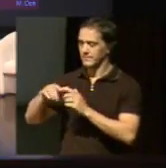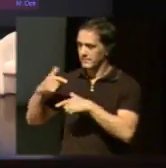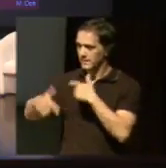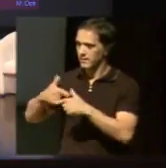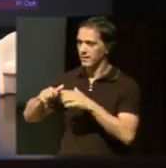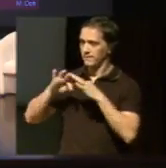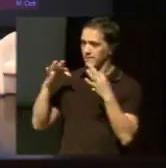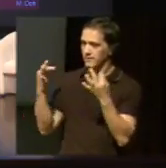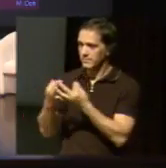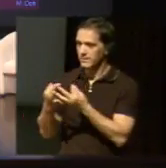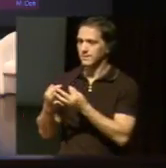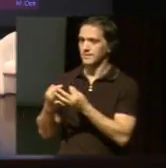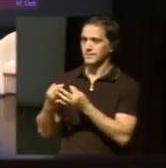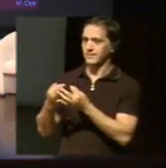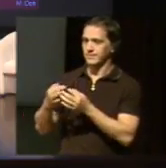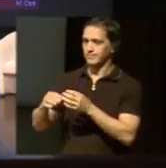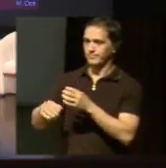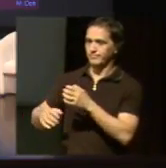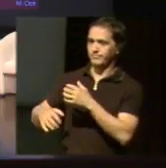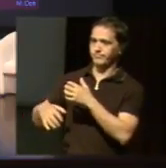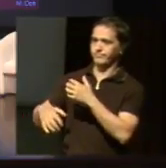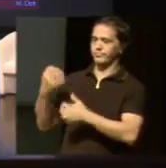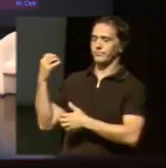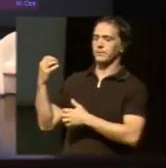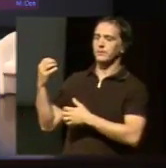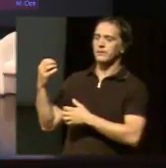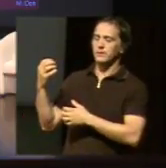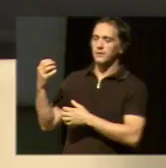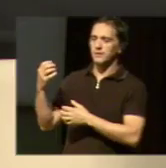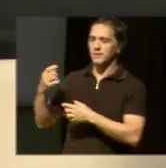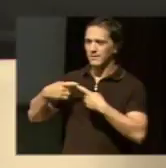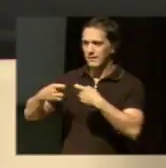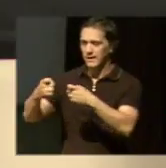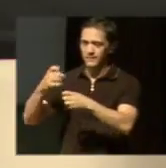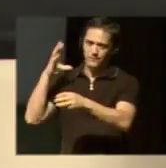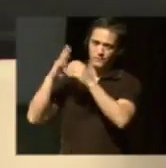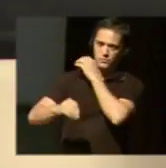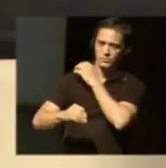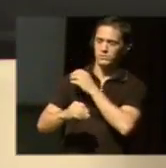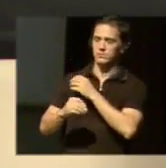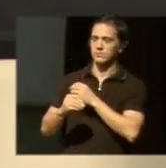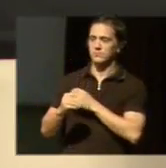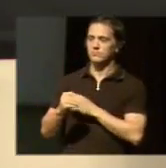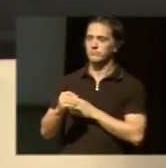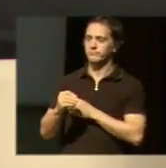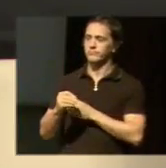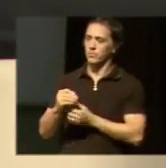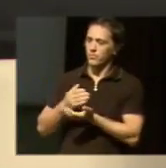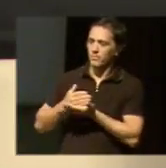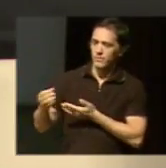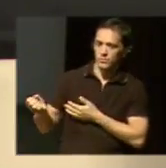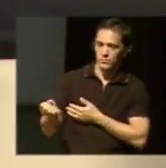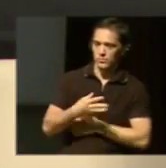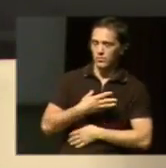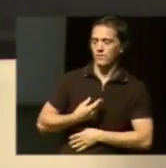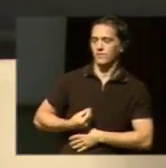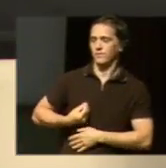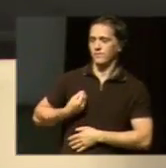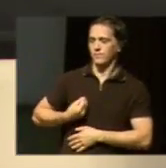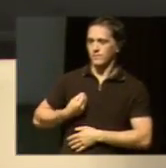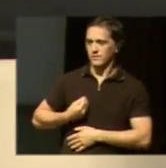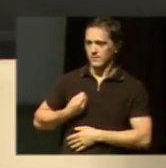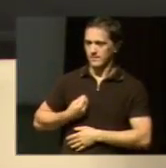família, e de repente vem a ruptura, guerra, e tiveram que fugir. E começam uma nova vida.